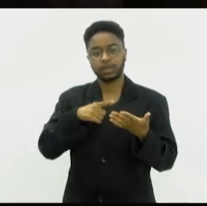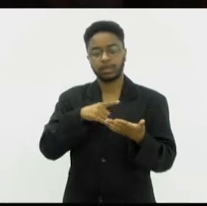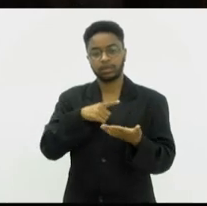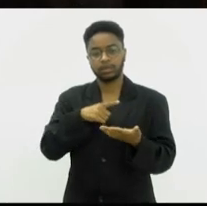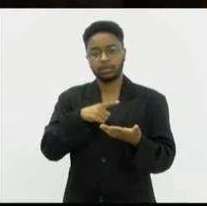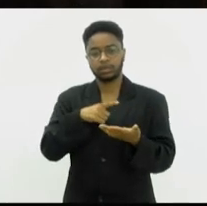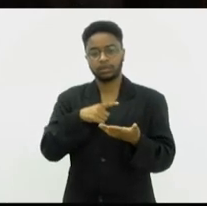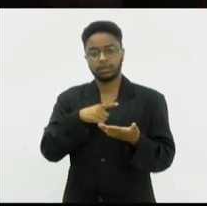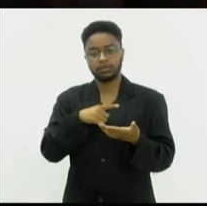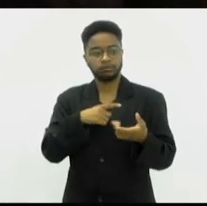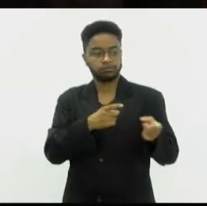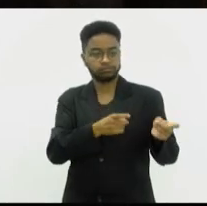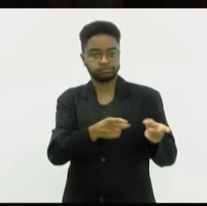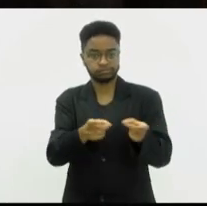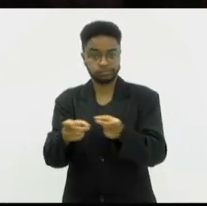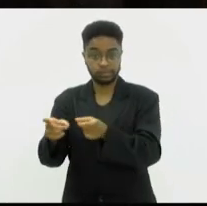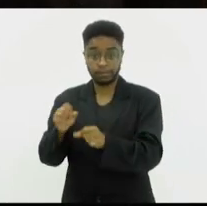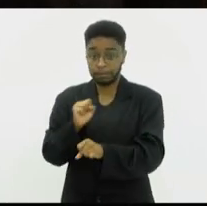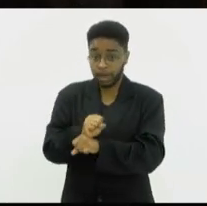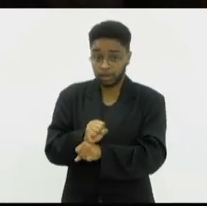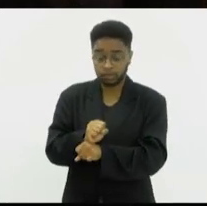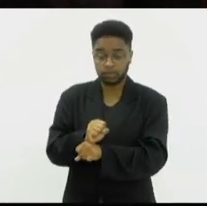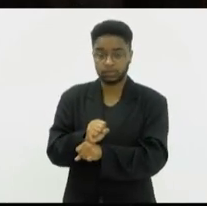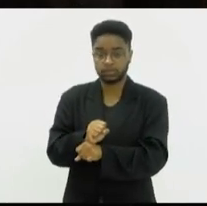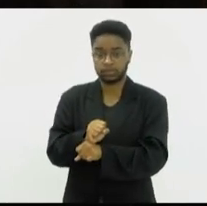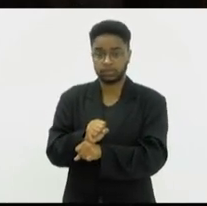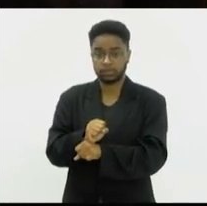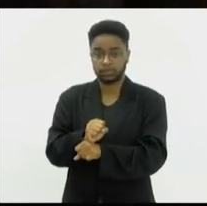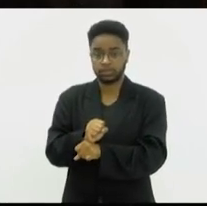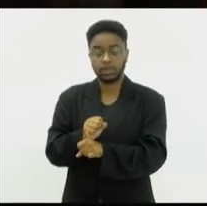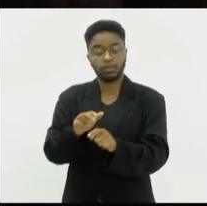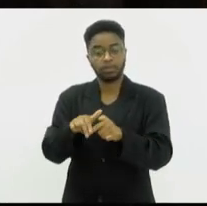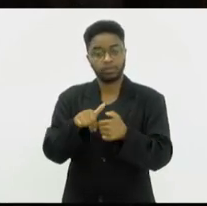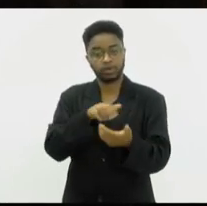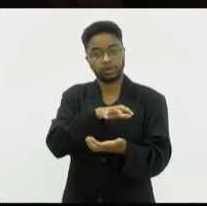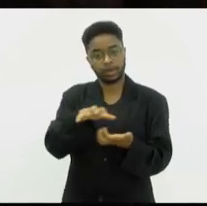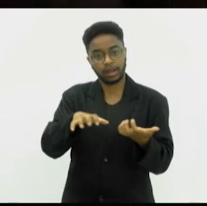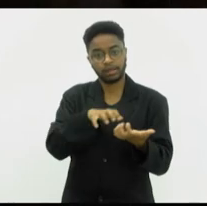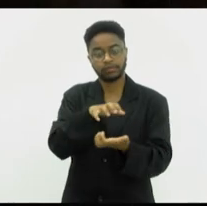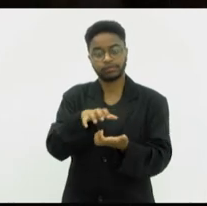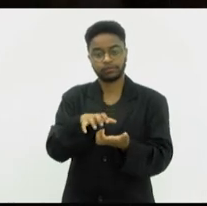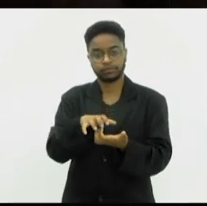de exportações paradas por causa das greves.